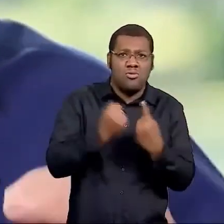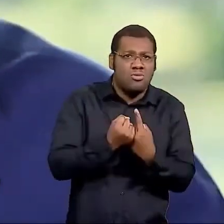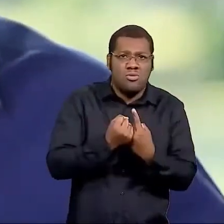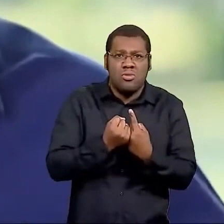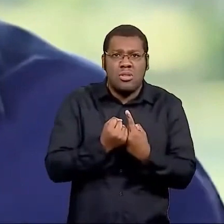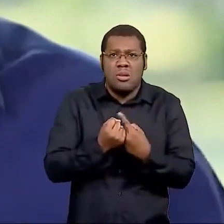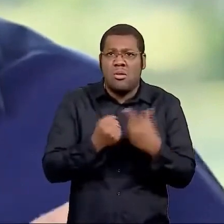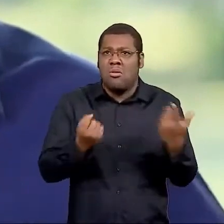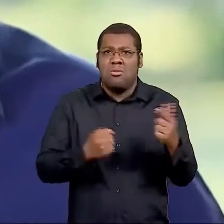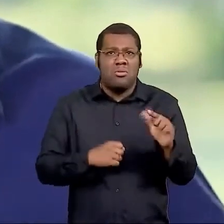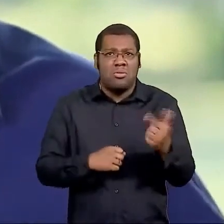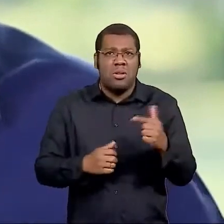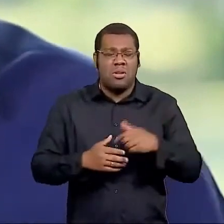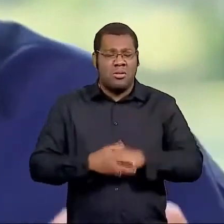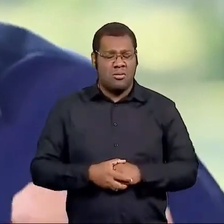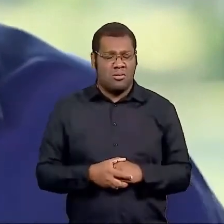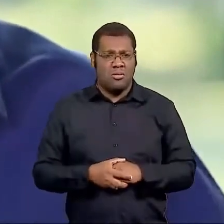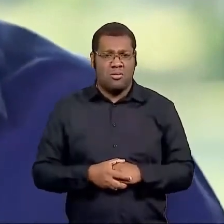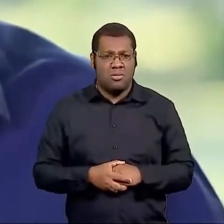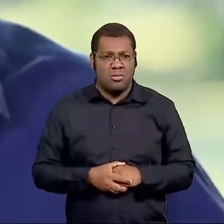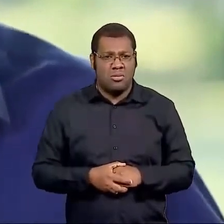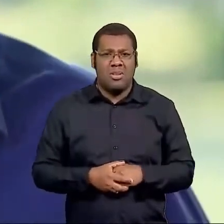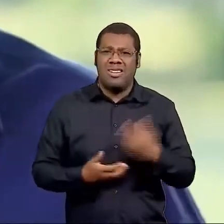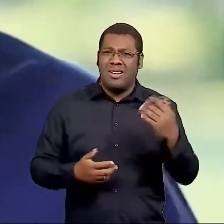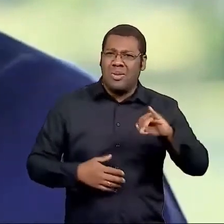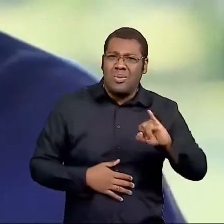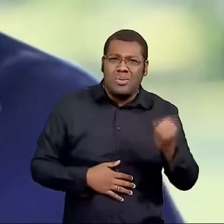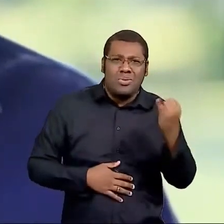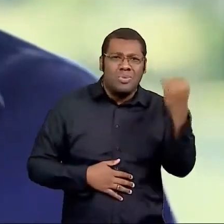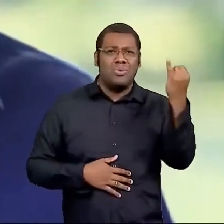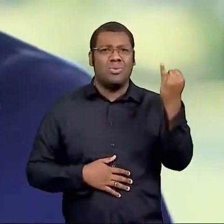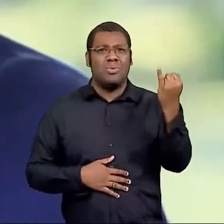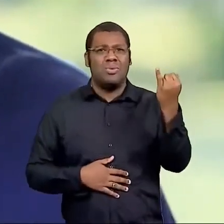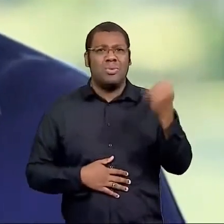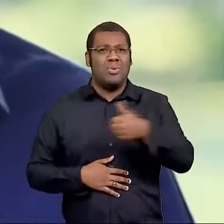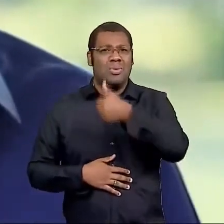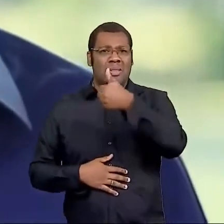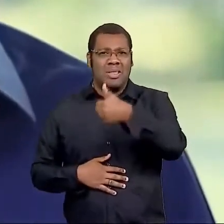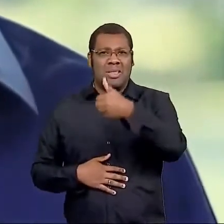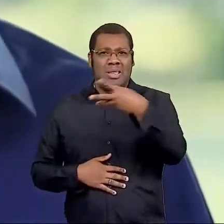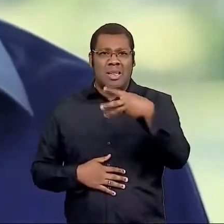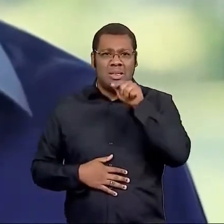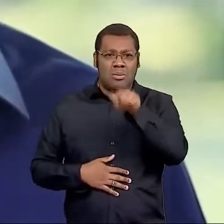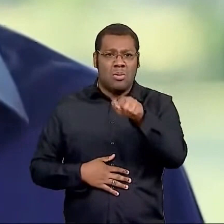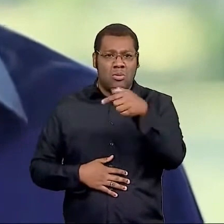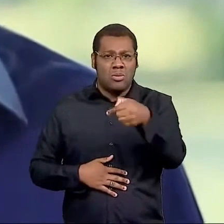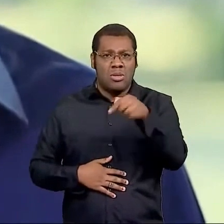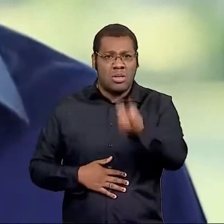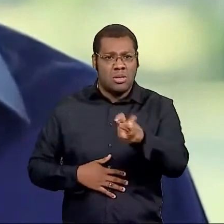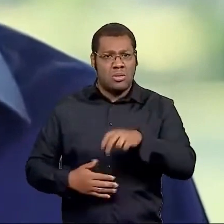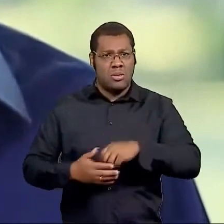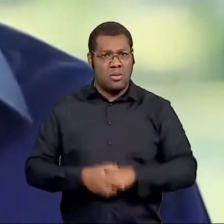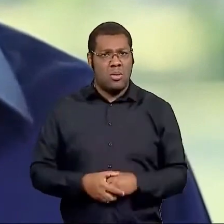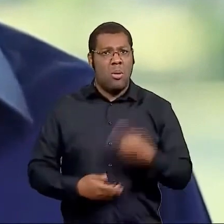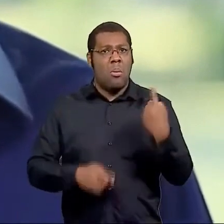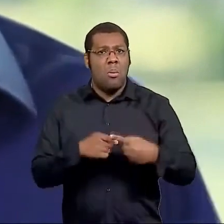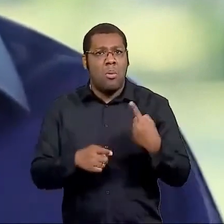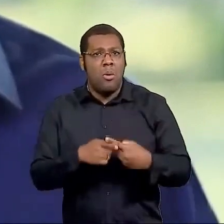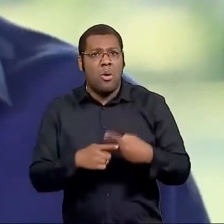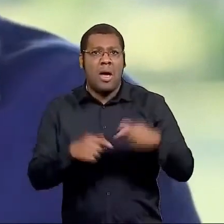quiser pensar para que a taxa de juros esteja 13,75 Porque nós não temos inflação de demanda